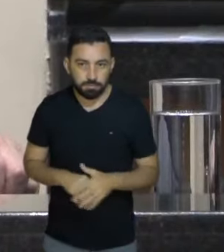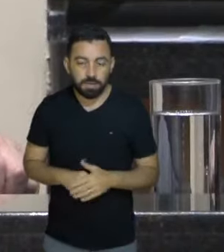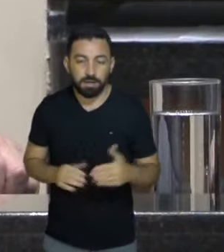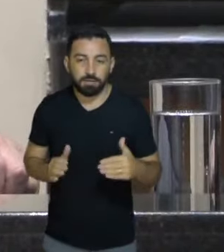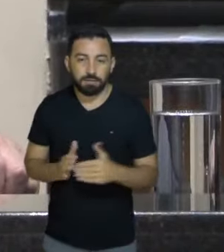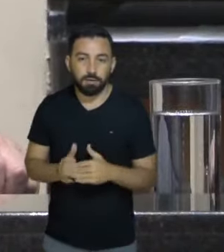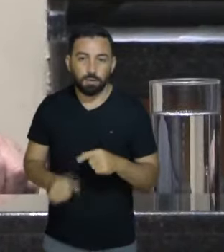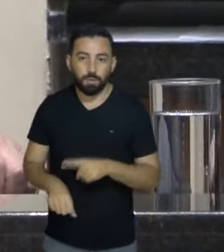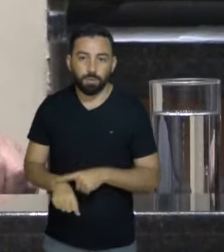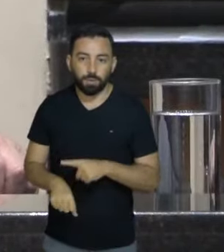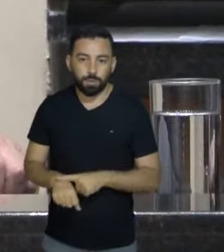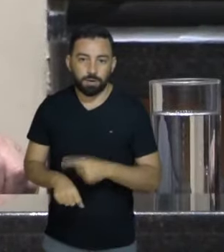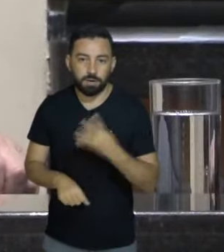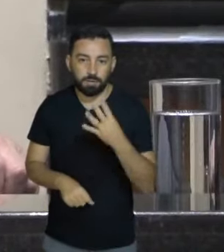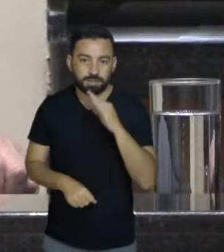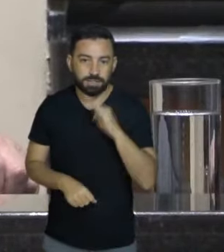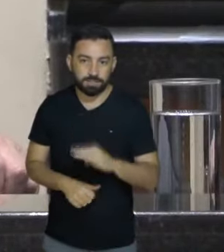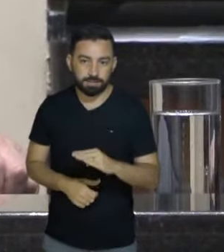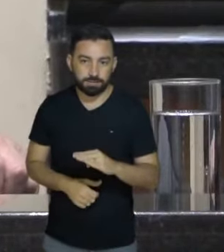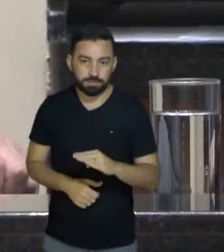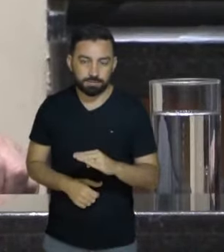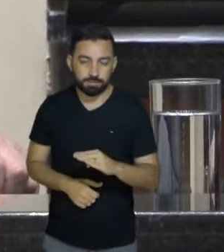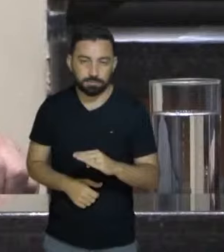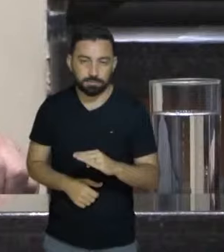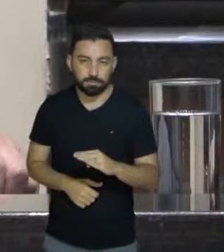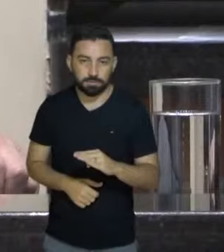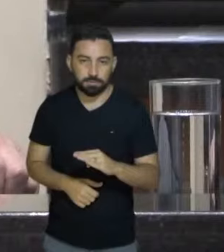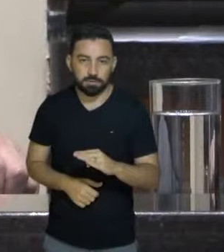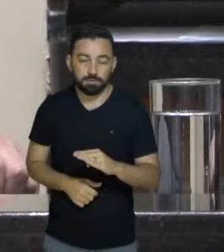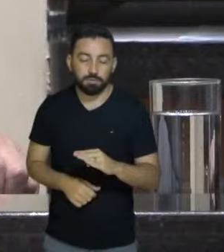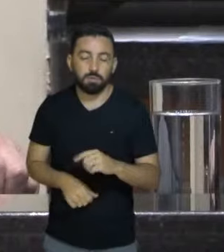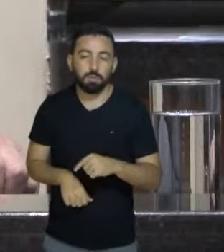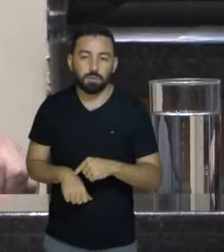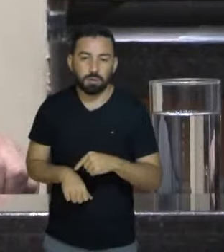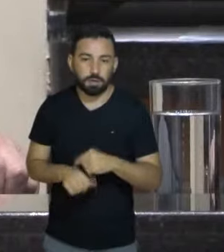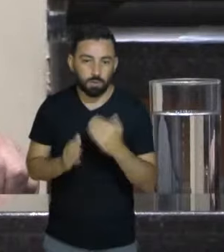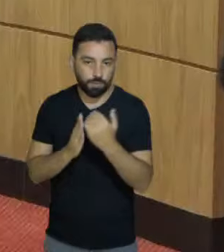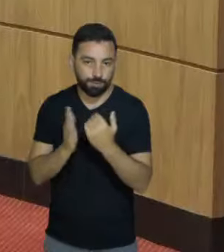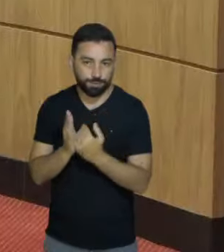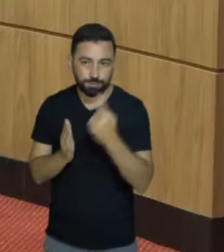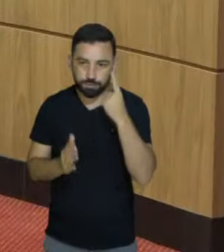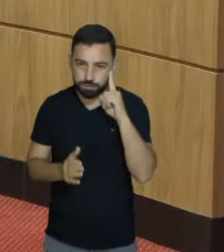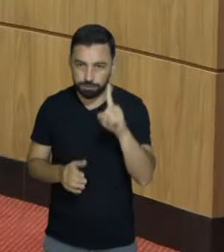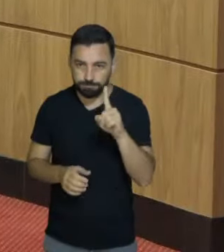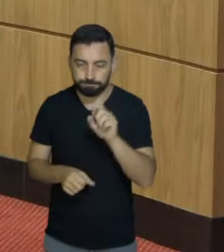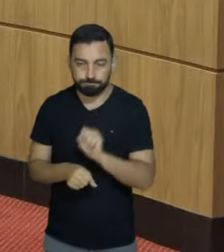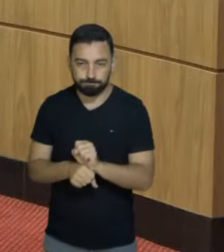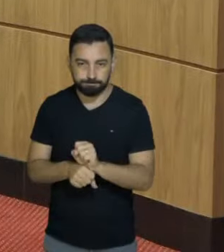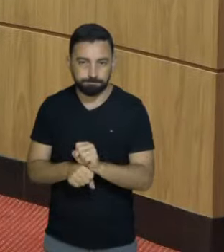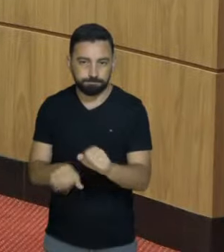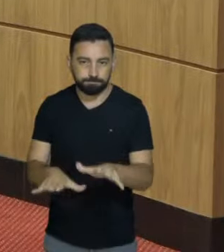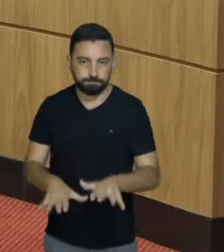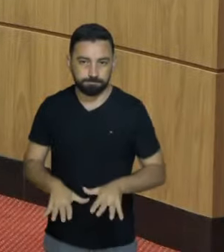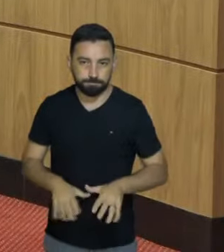até às 16 horas, no horário da ordem do dia. Está suspensa a presente sessão.